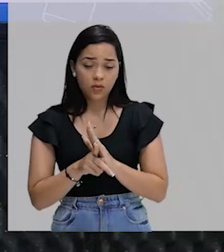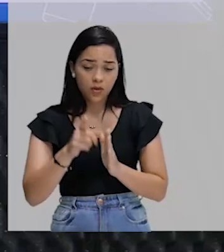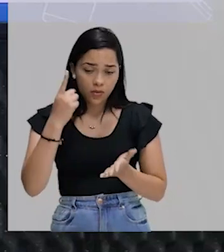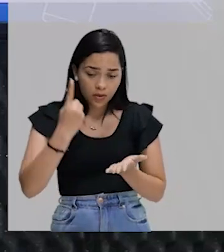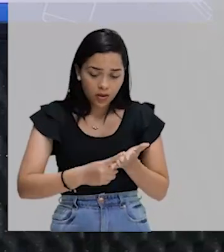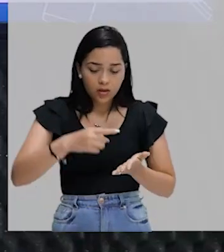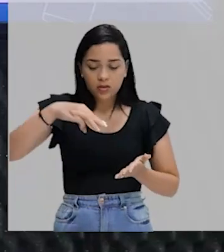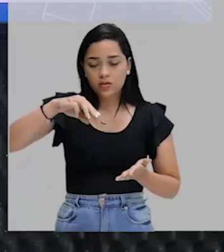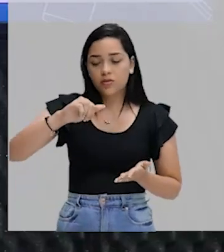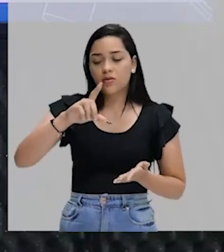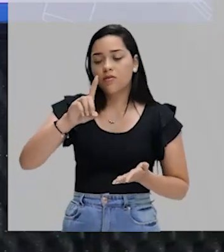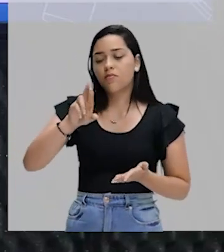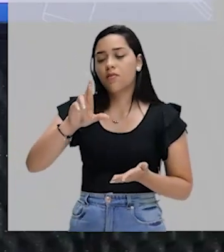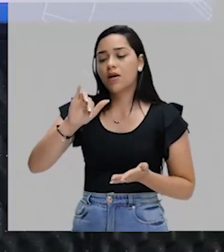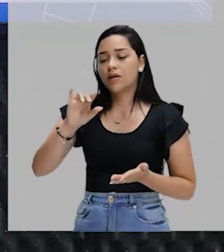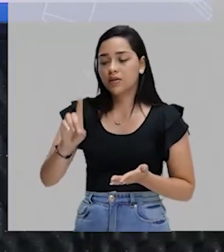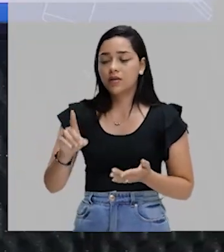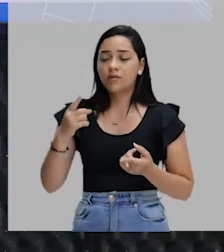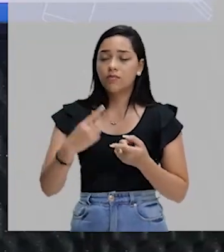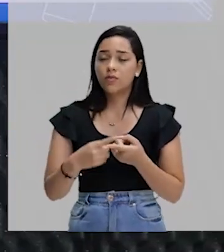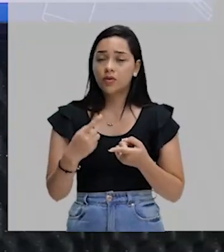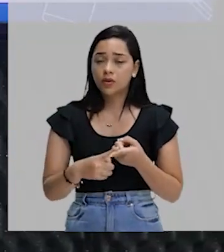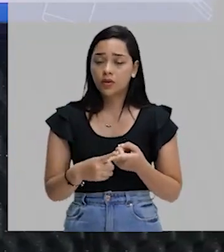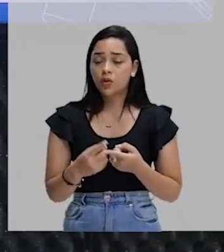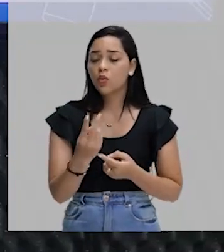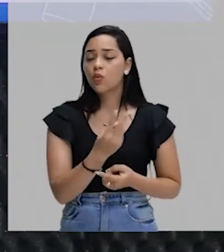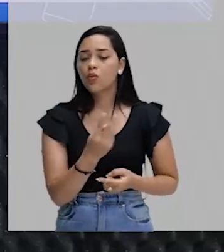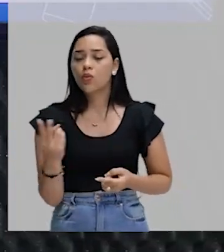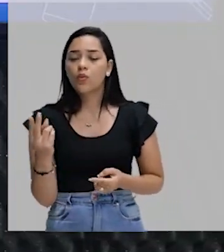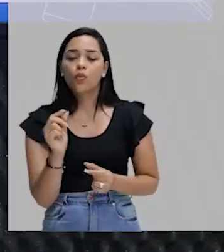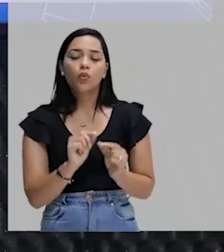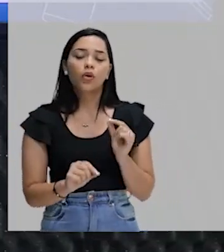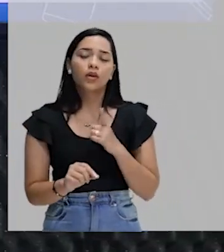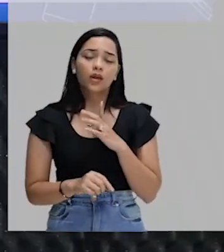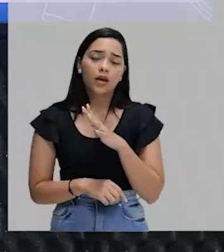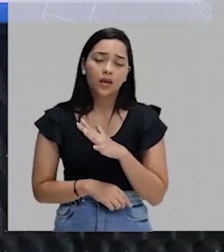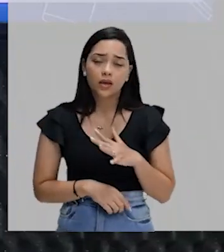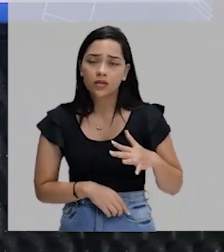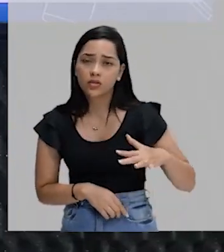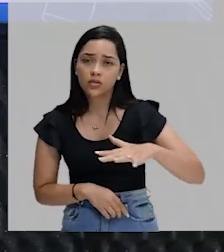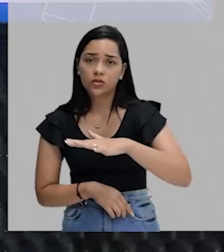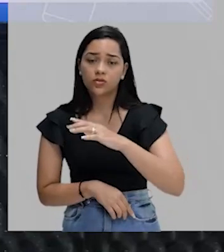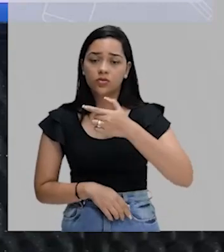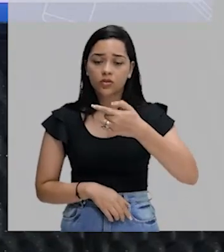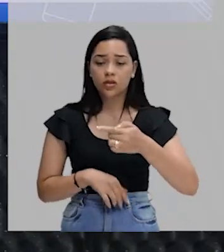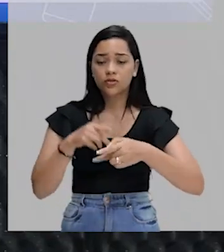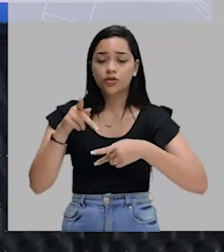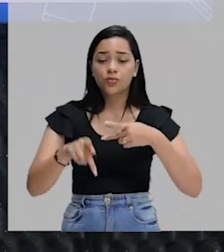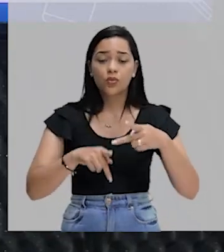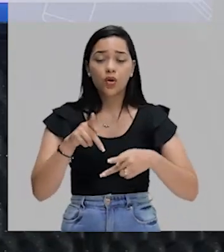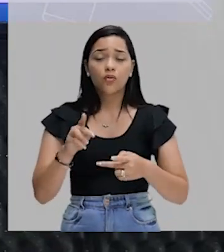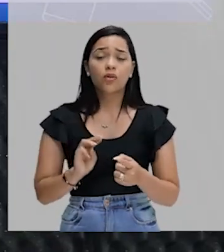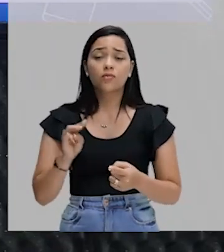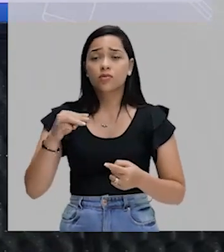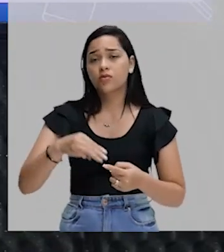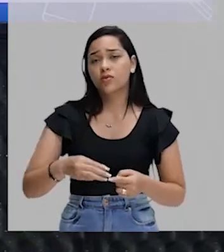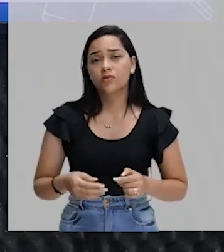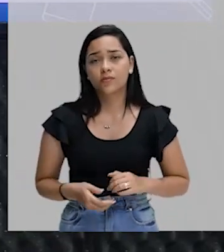de Madrid, porque ambos acabaram ocupando a região dos 7 povos das missões.